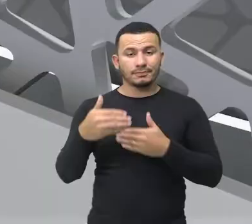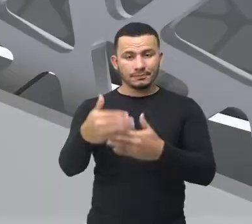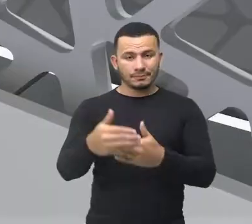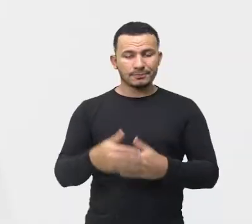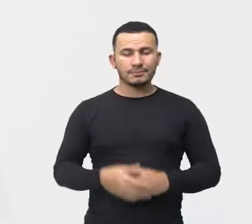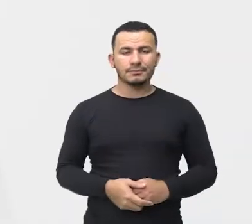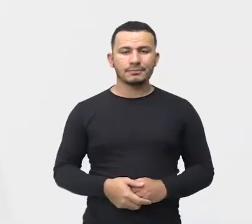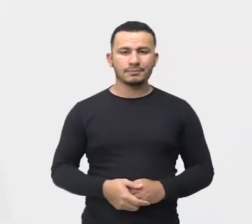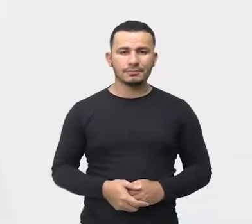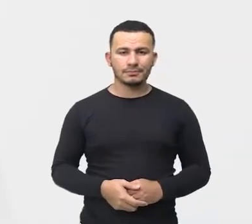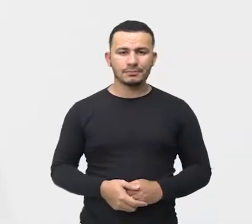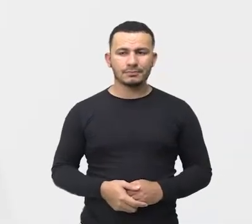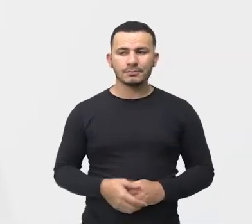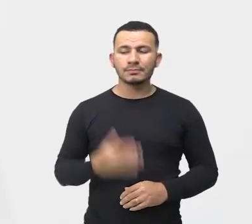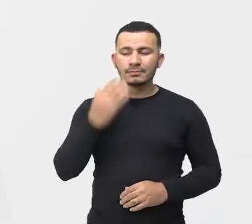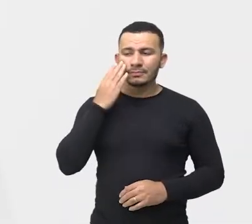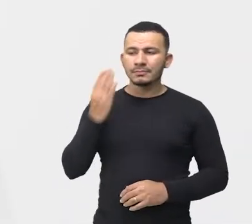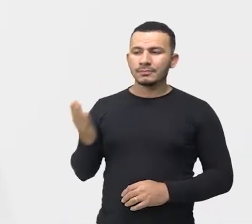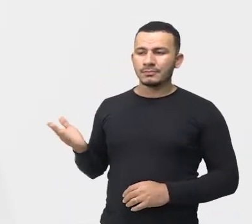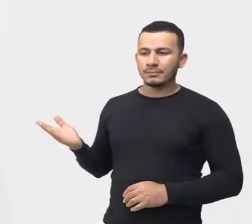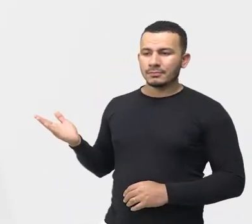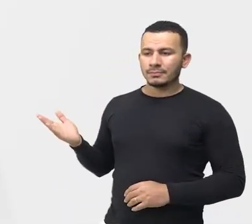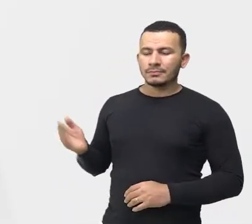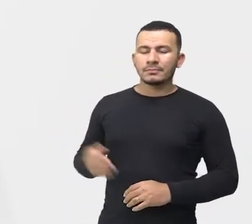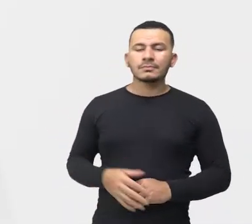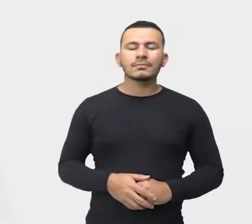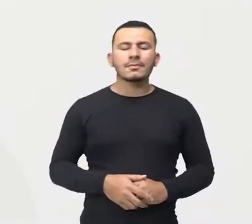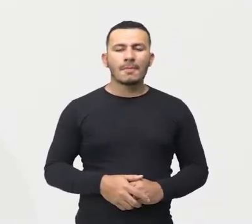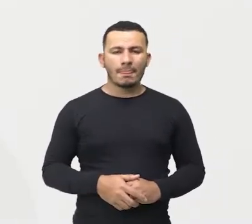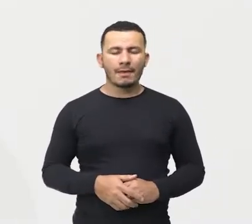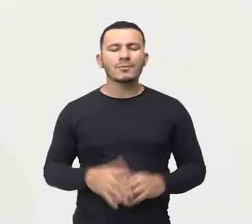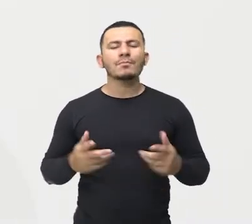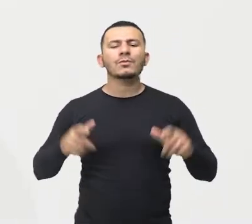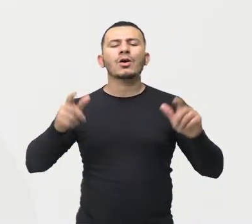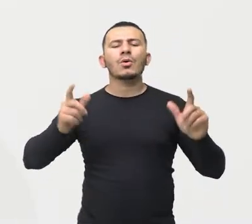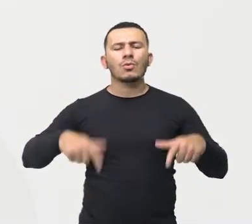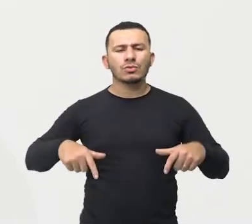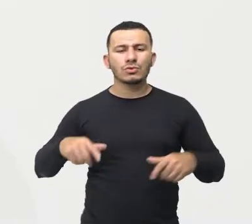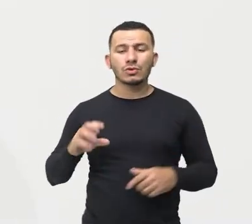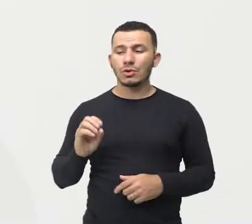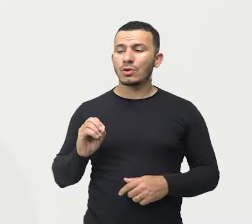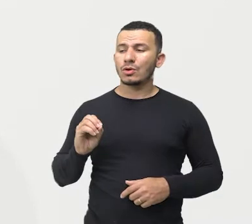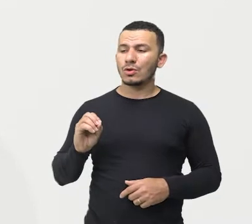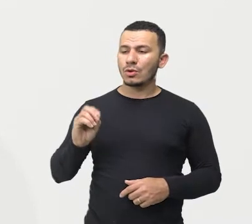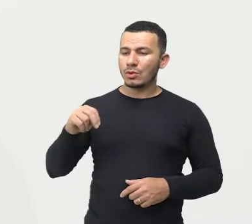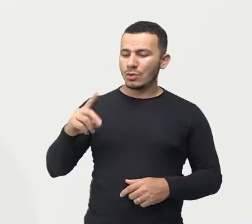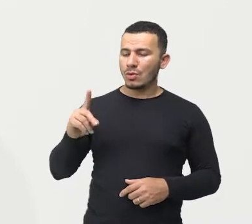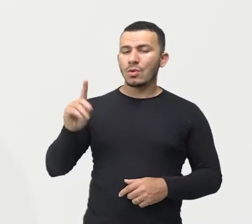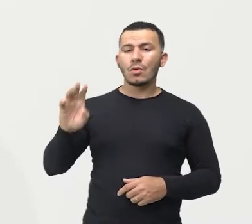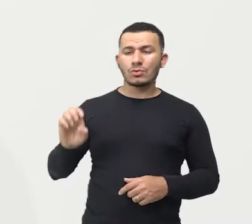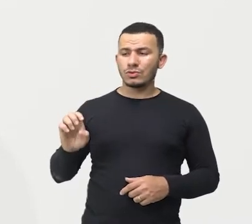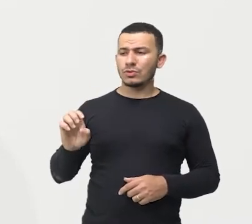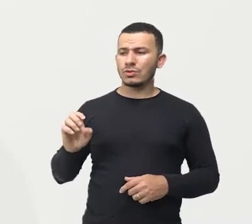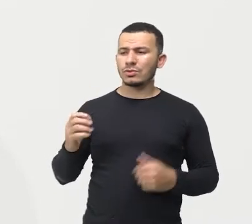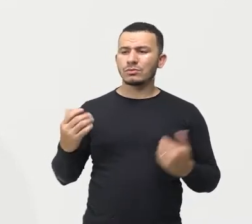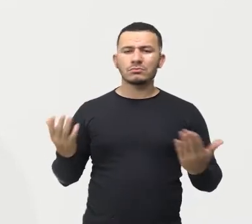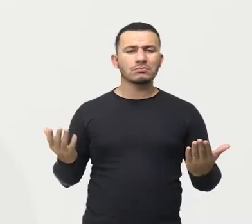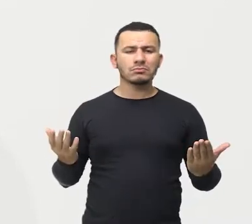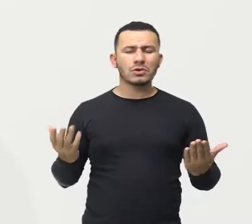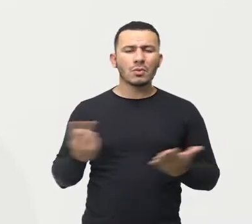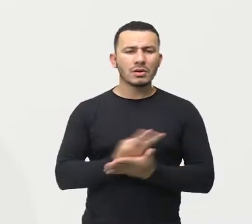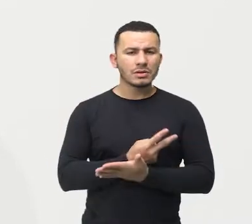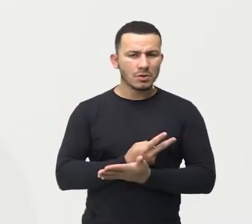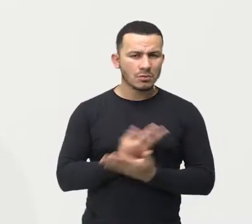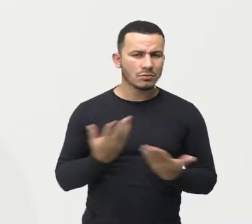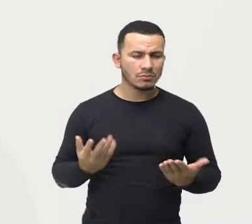continuar? Observando aí exatamente onde esse fato aconteceu. Só retornando